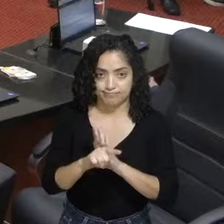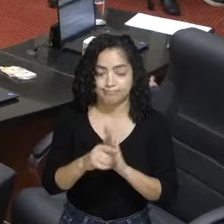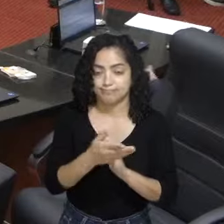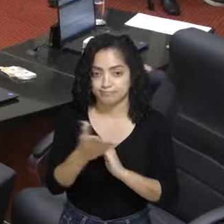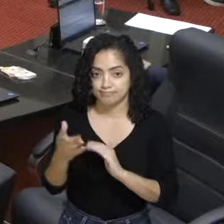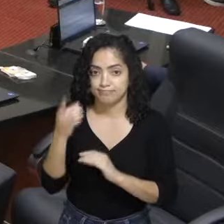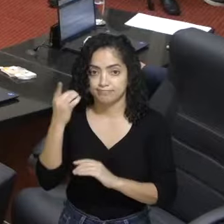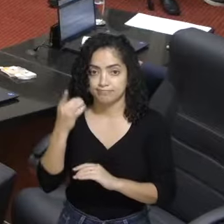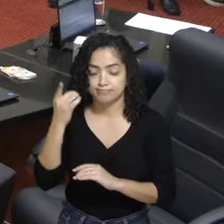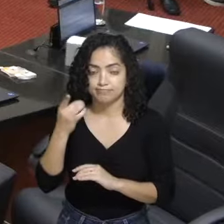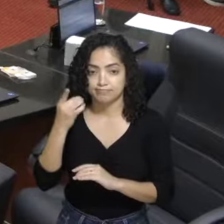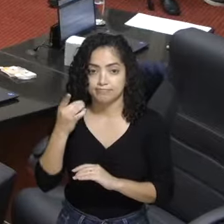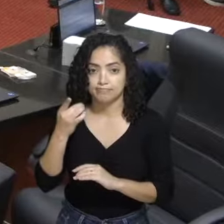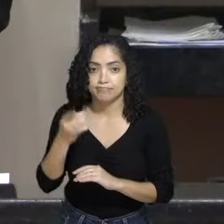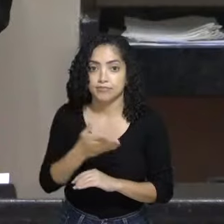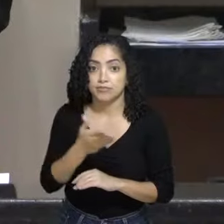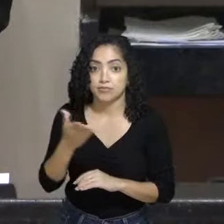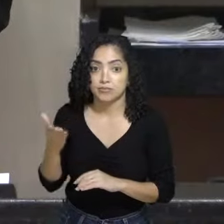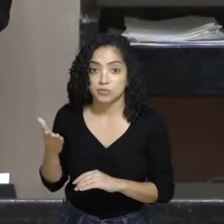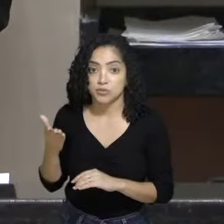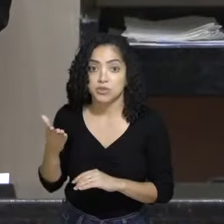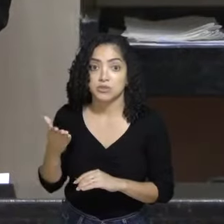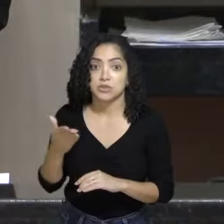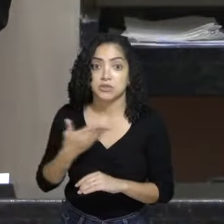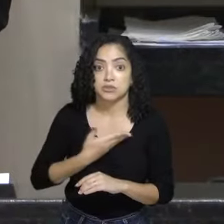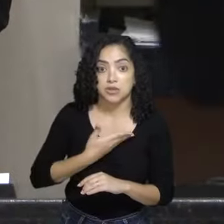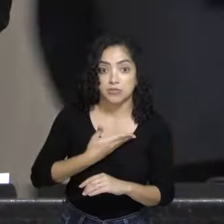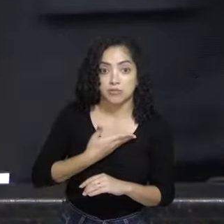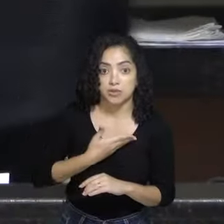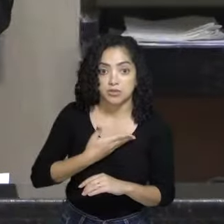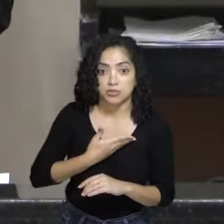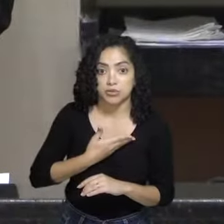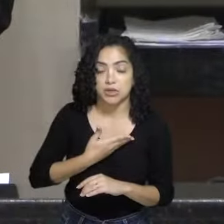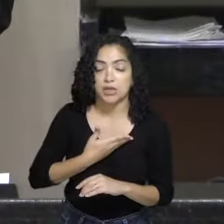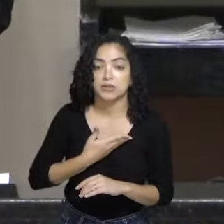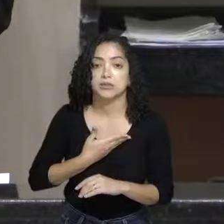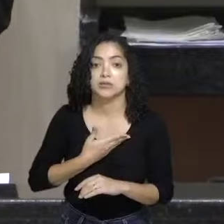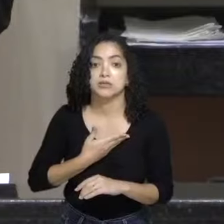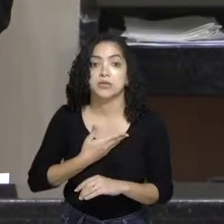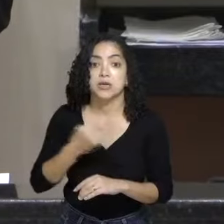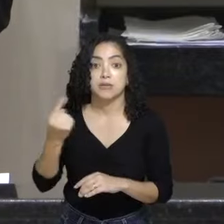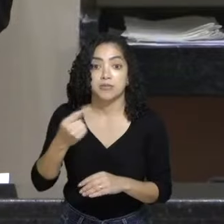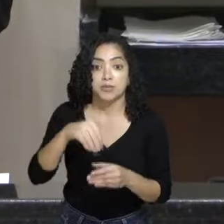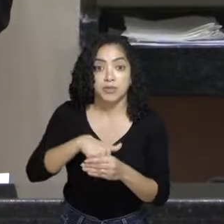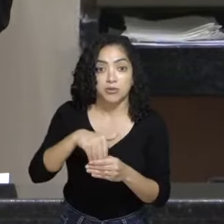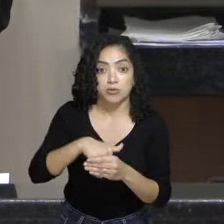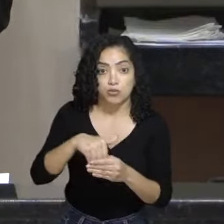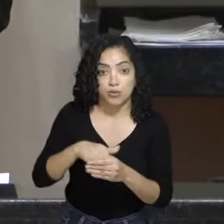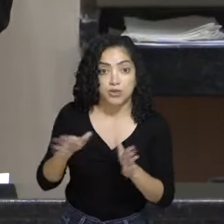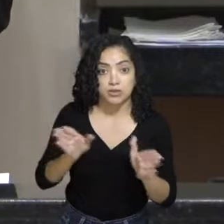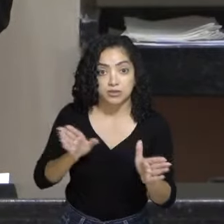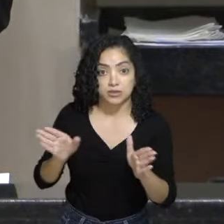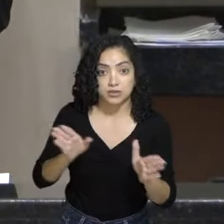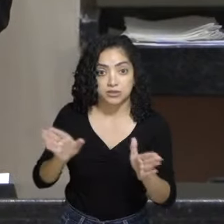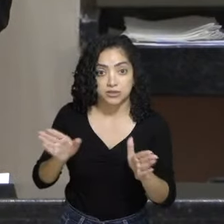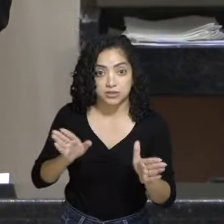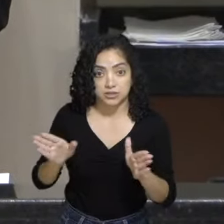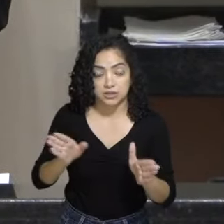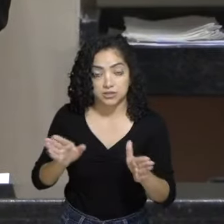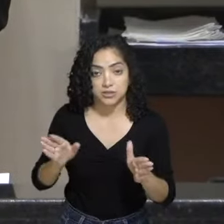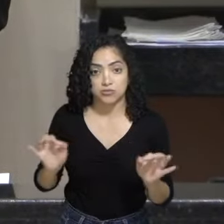deputados. Prezados colegas, deputadas e deputados, que hoje completam o primeiro ano da legislatura, encerramos nossa